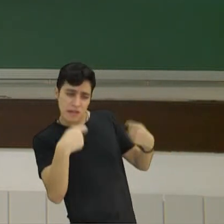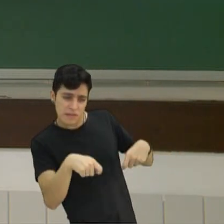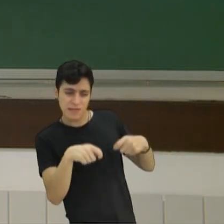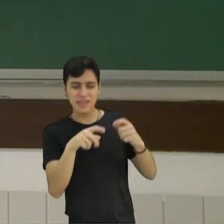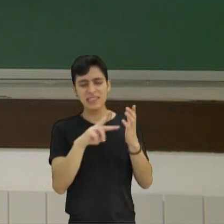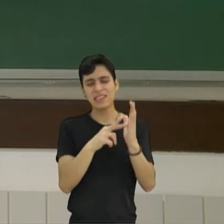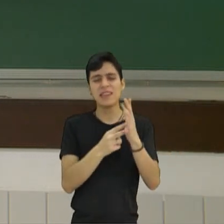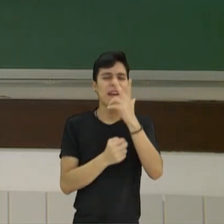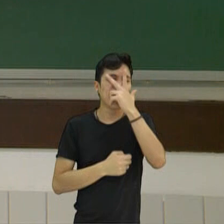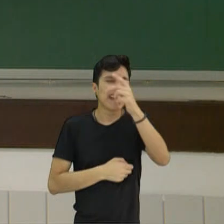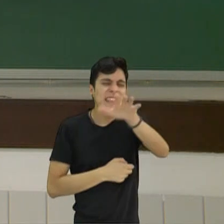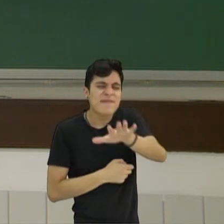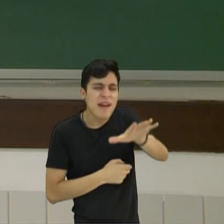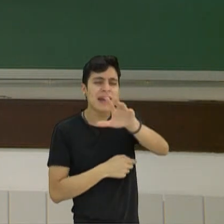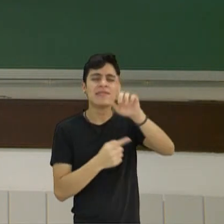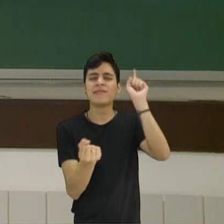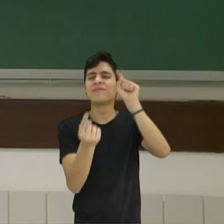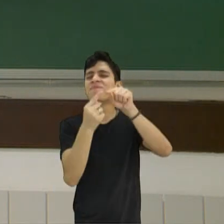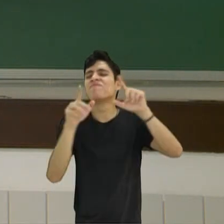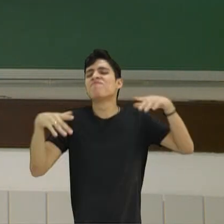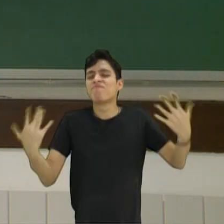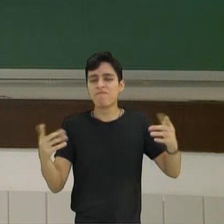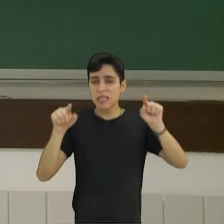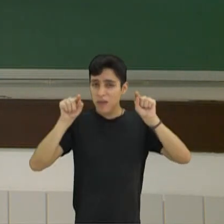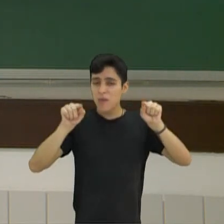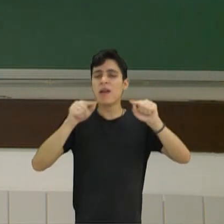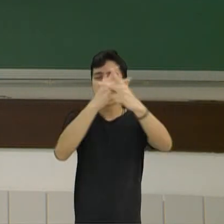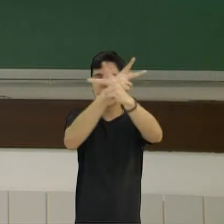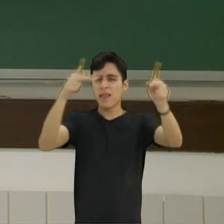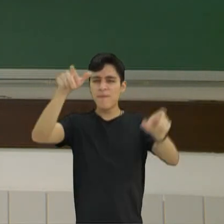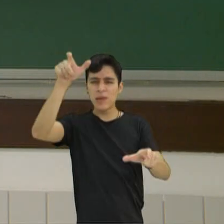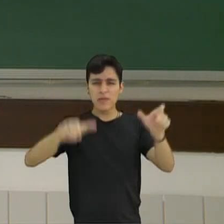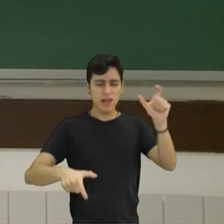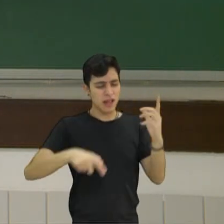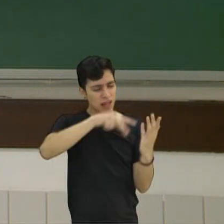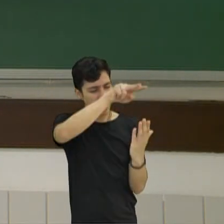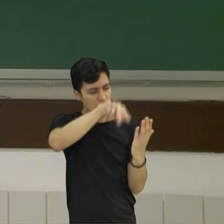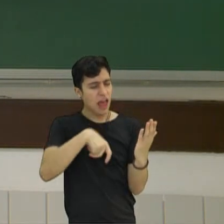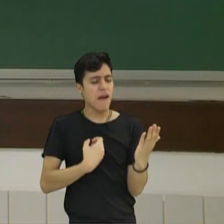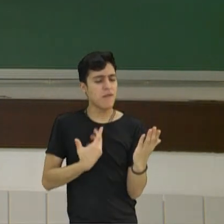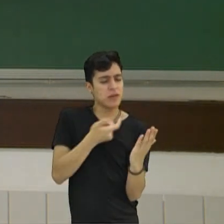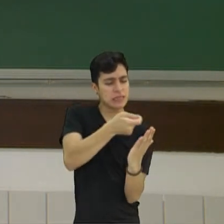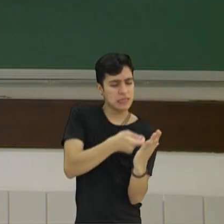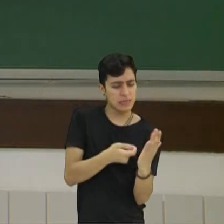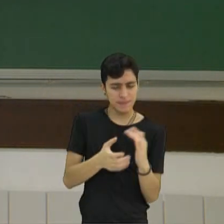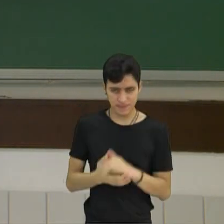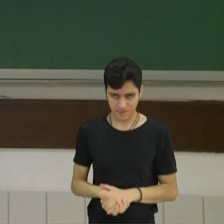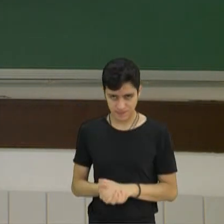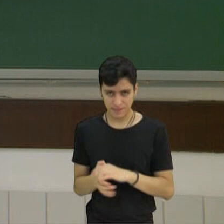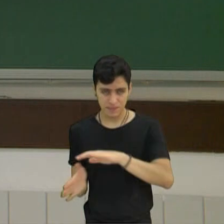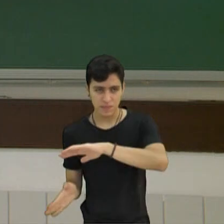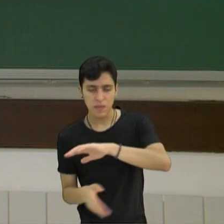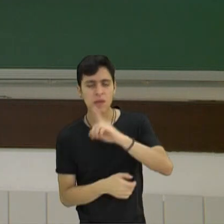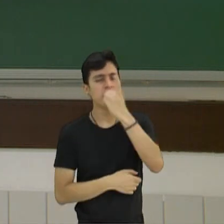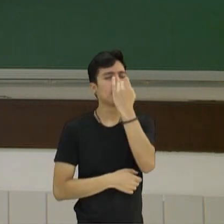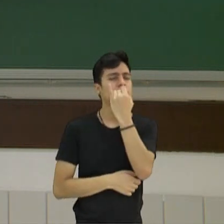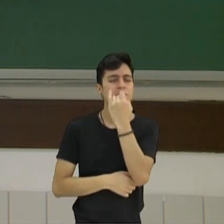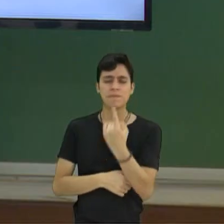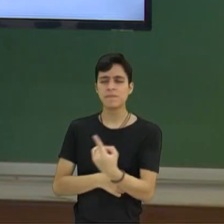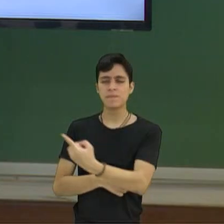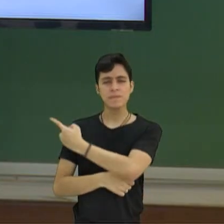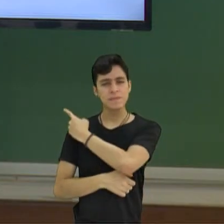espaço que os veículos destinam justamente para isso, para os leitores se pronunciarem. Vejamos agora um exemplo